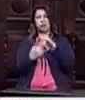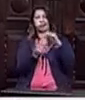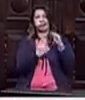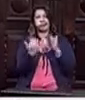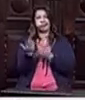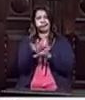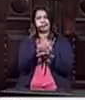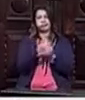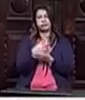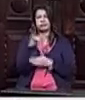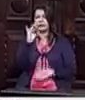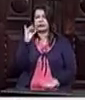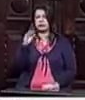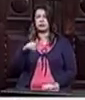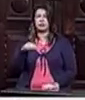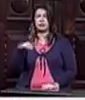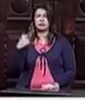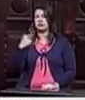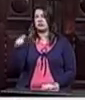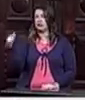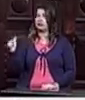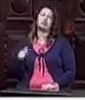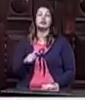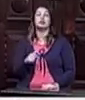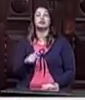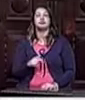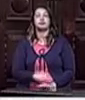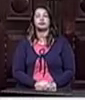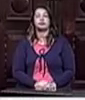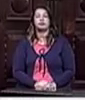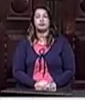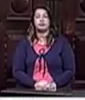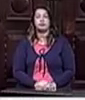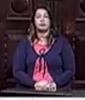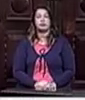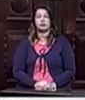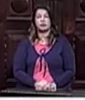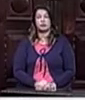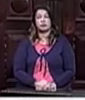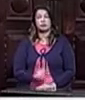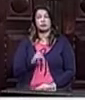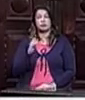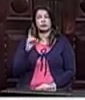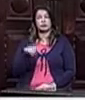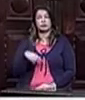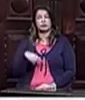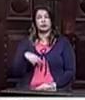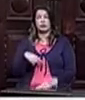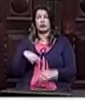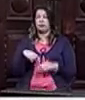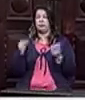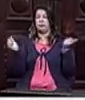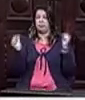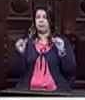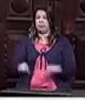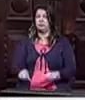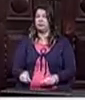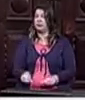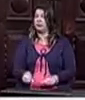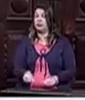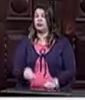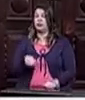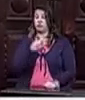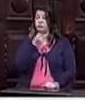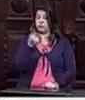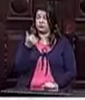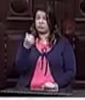entra o dado mais grave, que é uma novidade no orçamento, deputado Giulianelli. É o que há de pior. Para